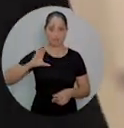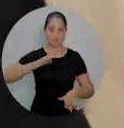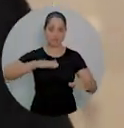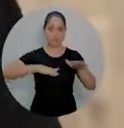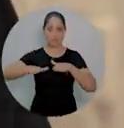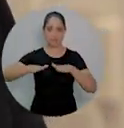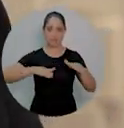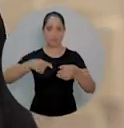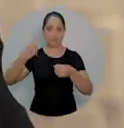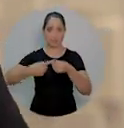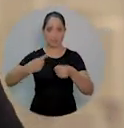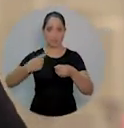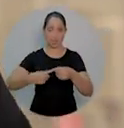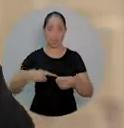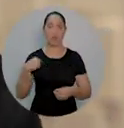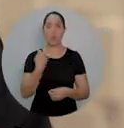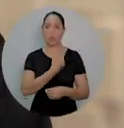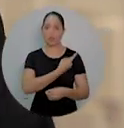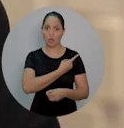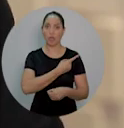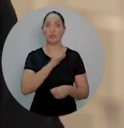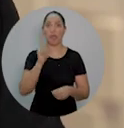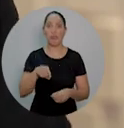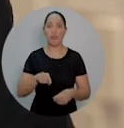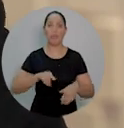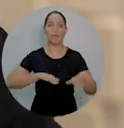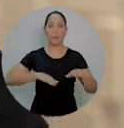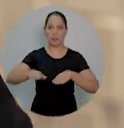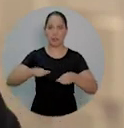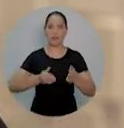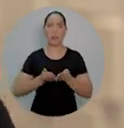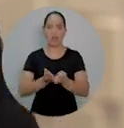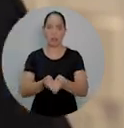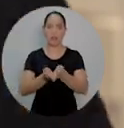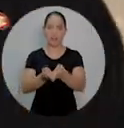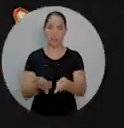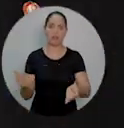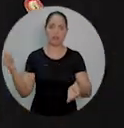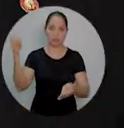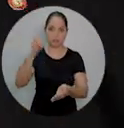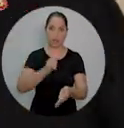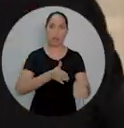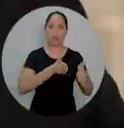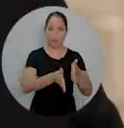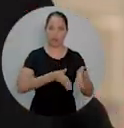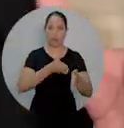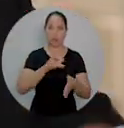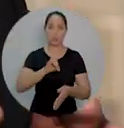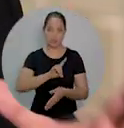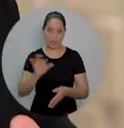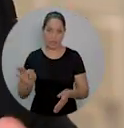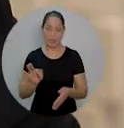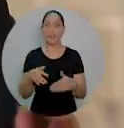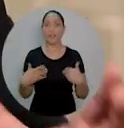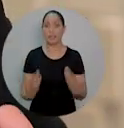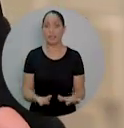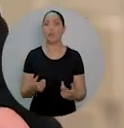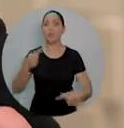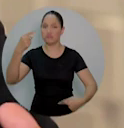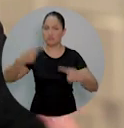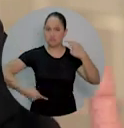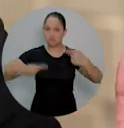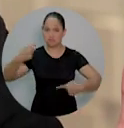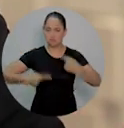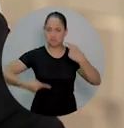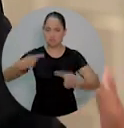Mobilidade Urbana, né, a nossa comissão, a Comissão de Transporte Aquaviário, Ferroviário e Mobilidade Urbana do Distrito Federal, dentro no bojo das